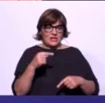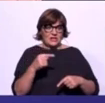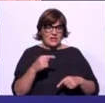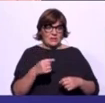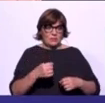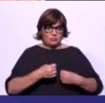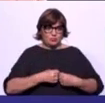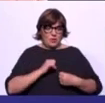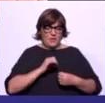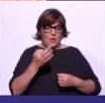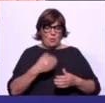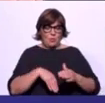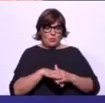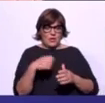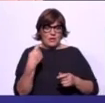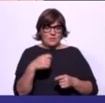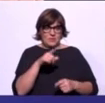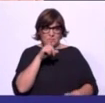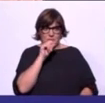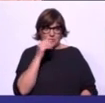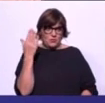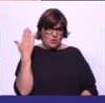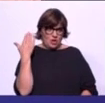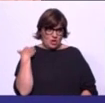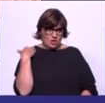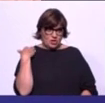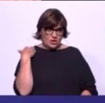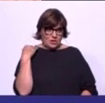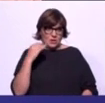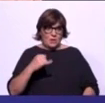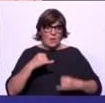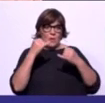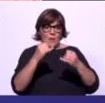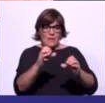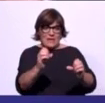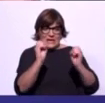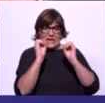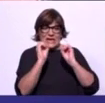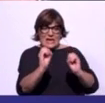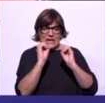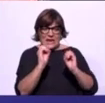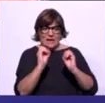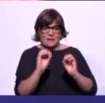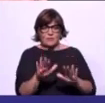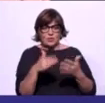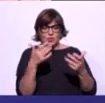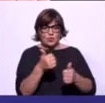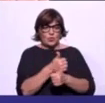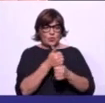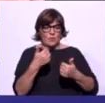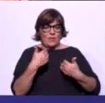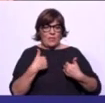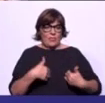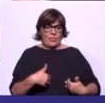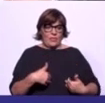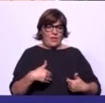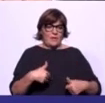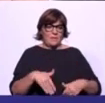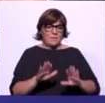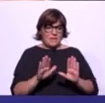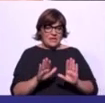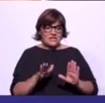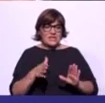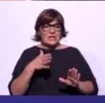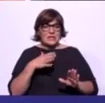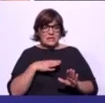Clube do Porto sob a presidência de Jorge Nuno Pinto da Costa e que do lado contrário não há absolutamente nada. Por isso, tudo bem, tudo tranquilo, mas quisemos